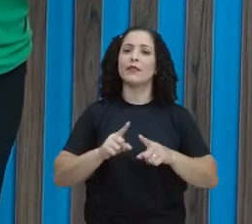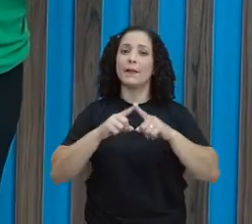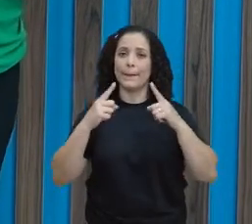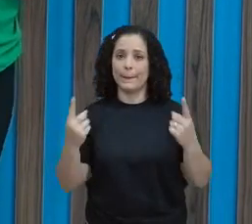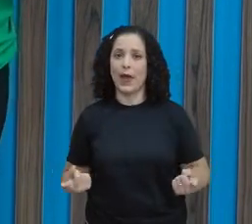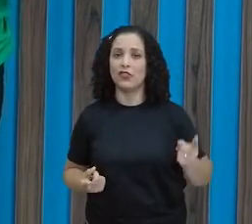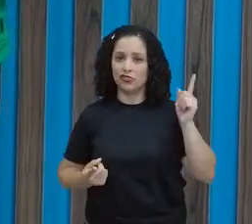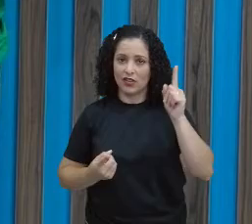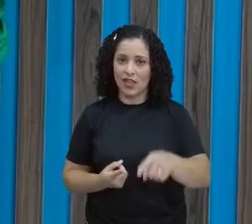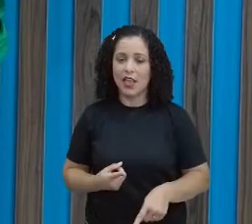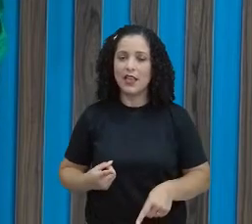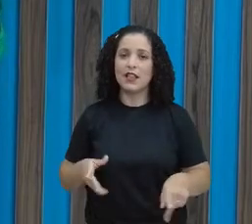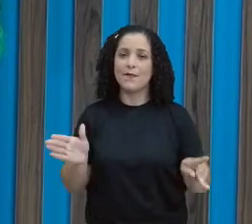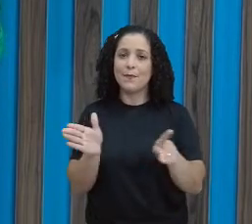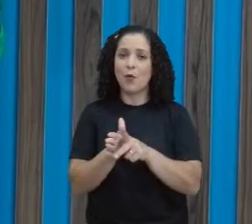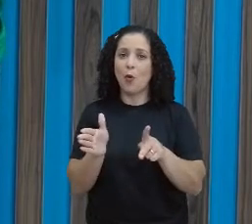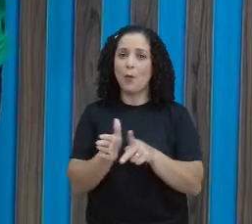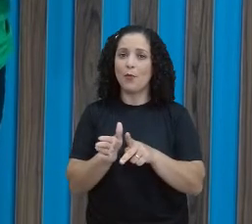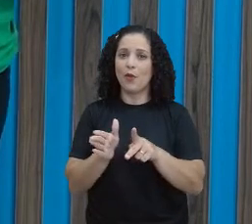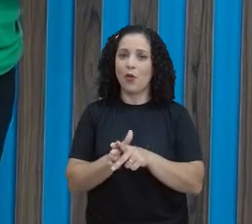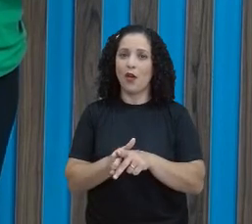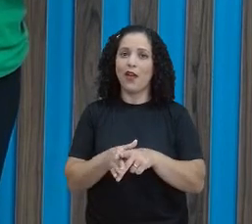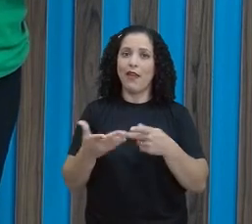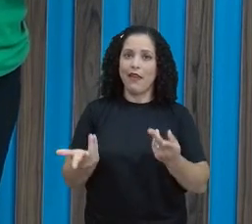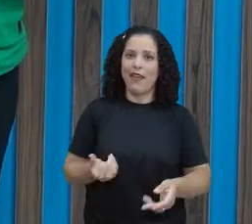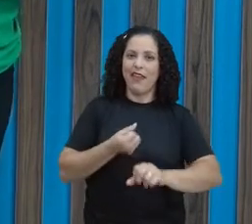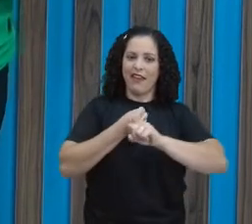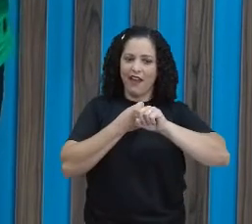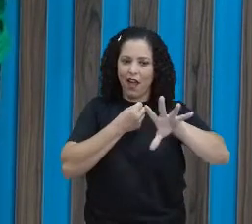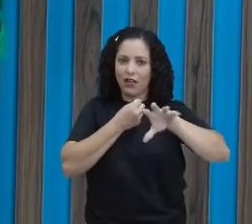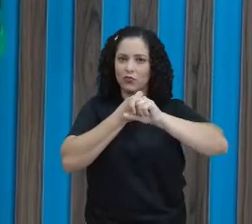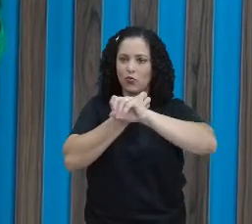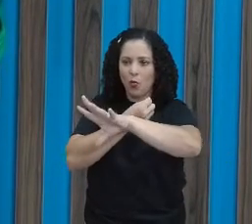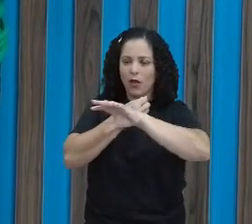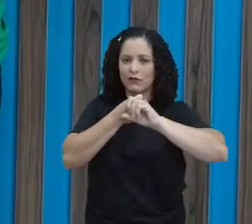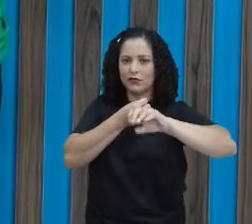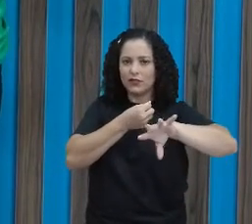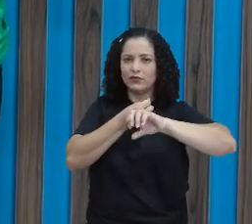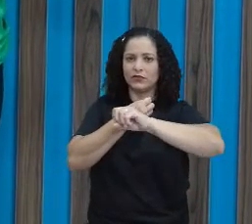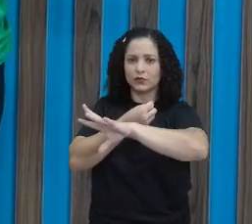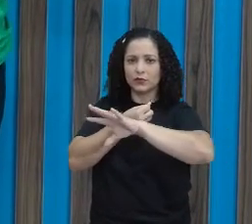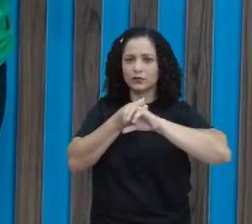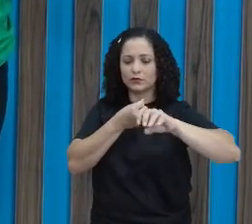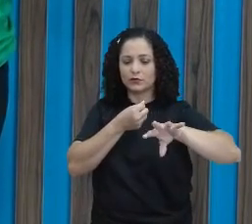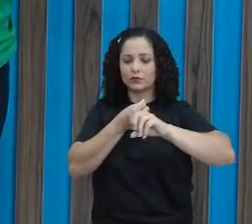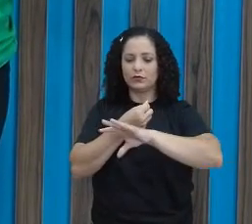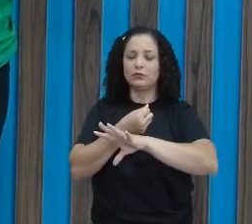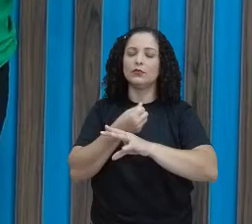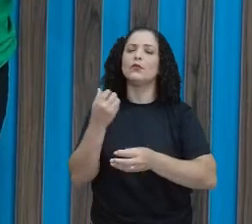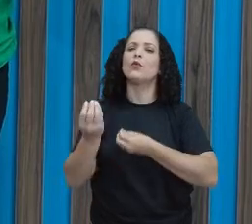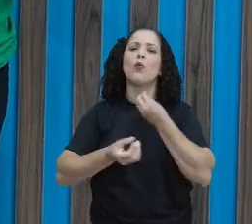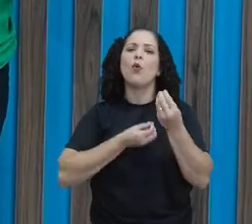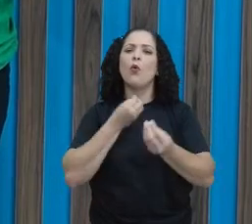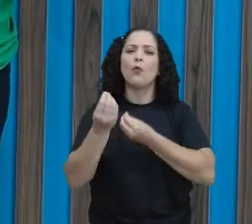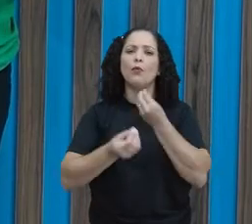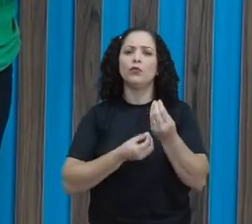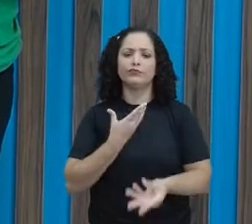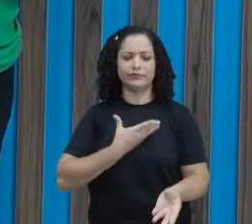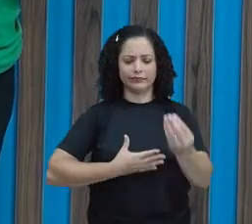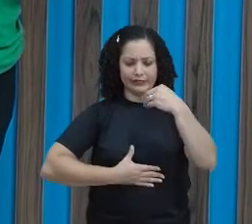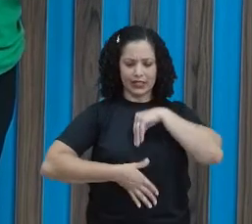é um elemento radioativo, né? Por quê? Como que está presente nos